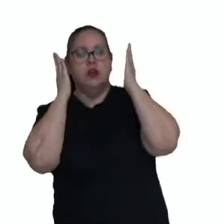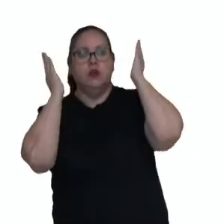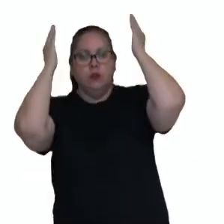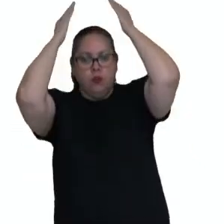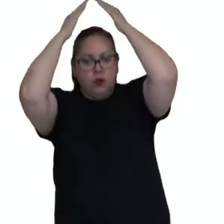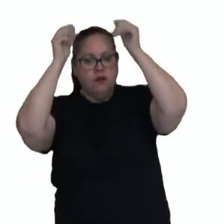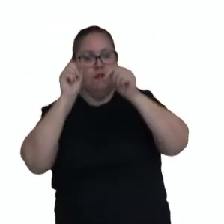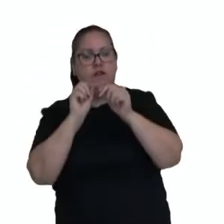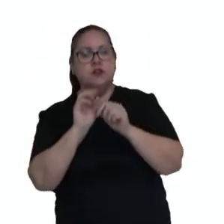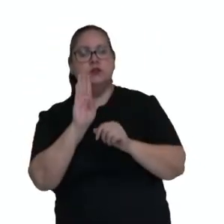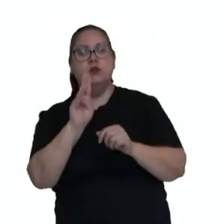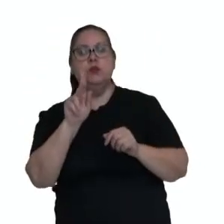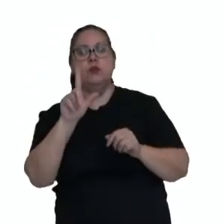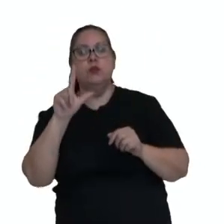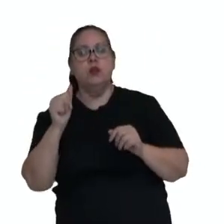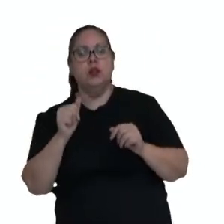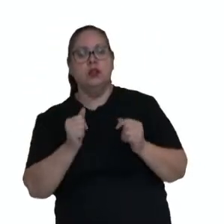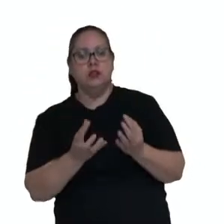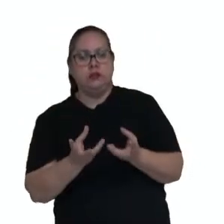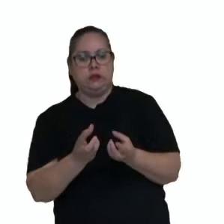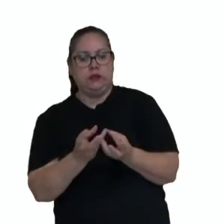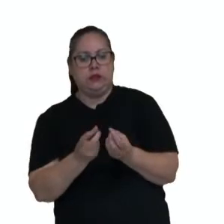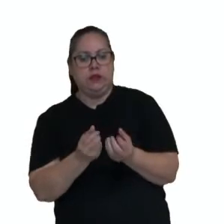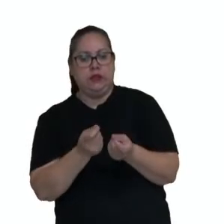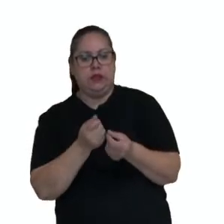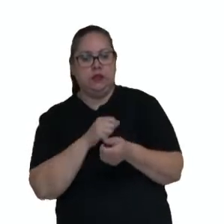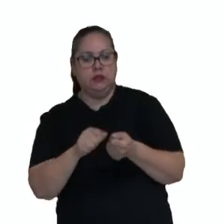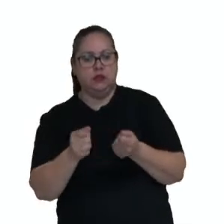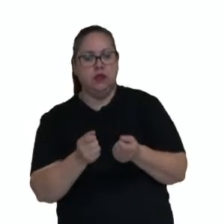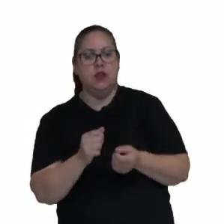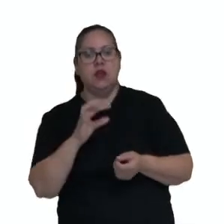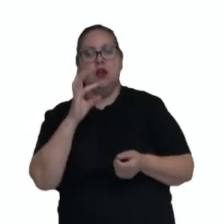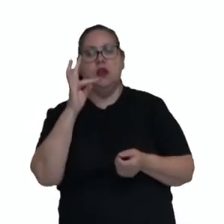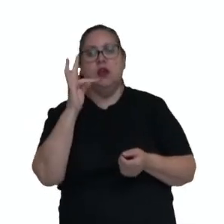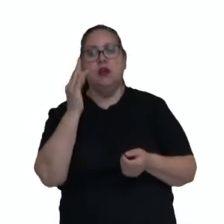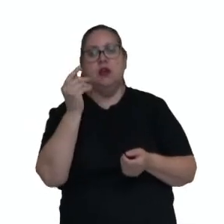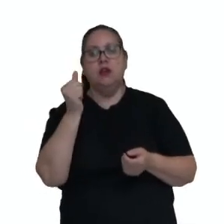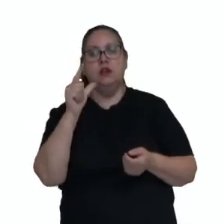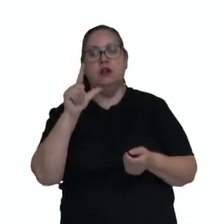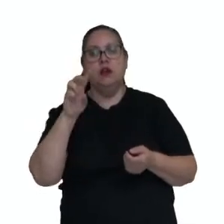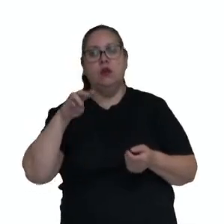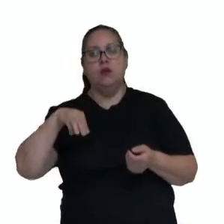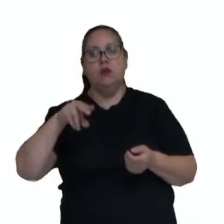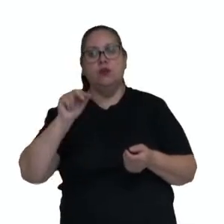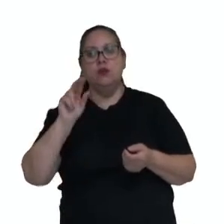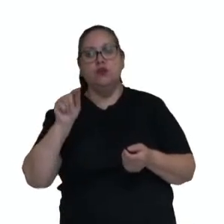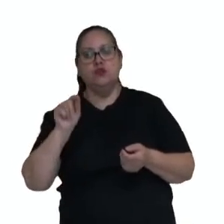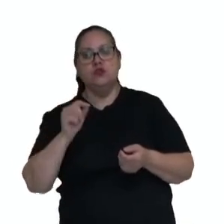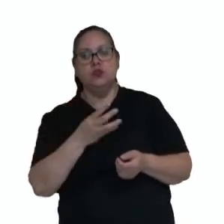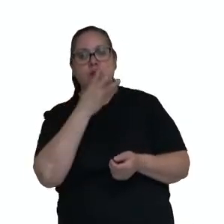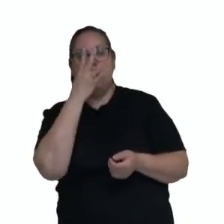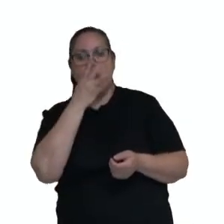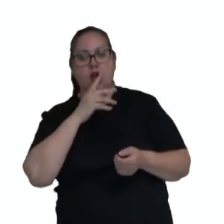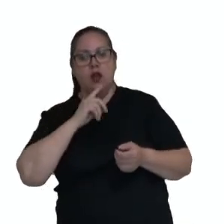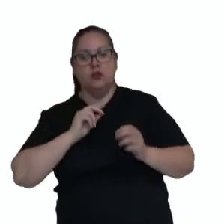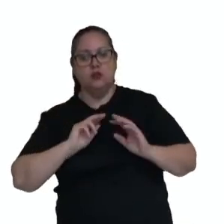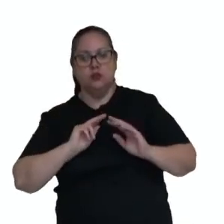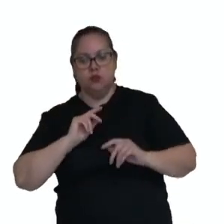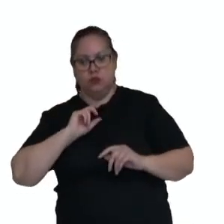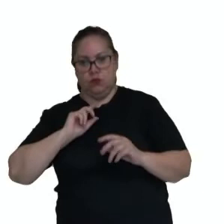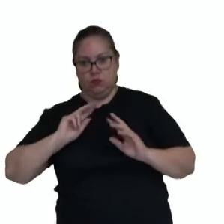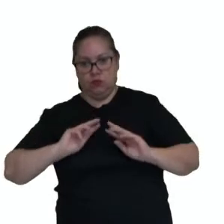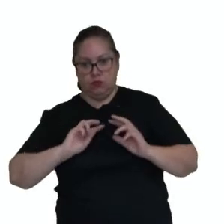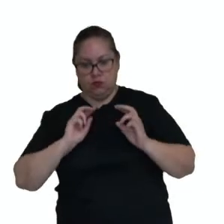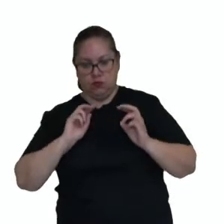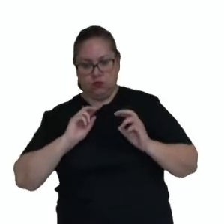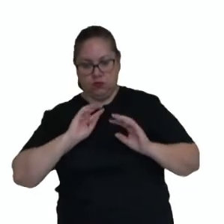fazer uma bula ordenando a queima do Talmud e de 4 rabinos da França. Olha só, né, gente? A partir de